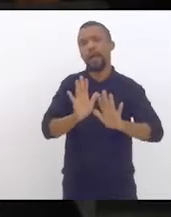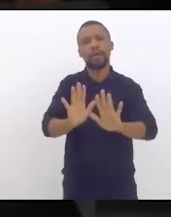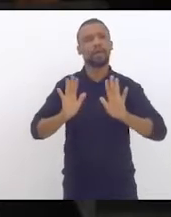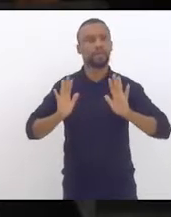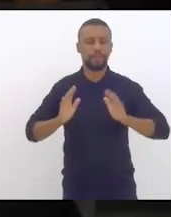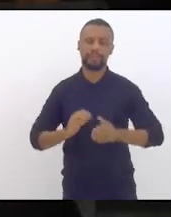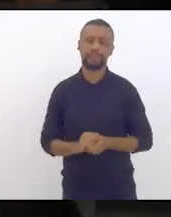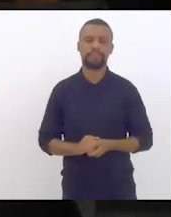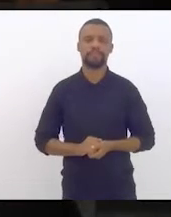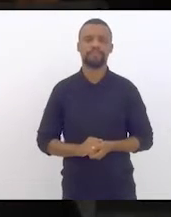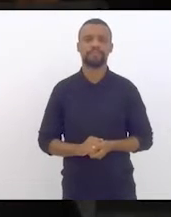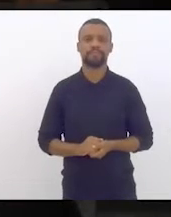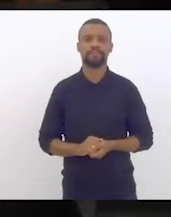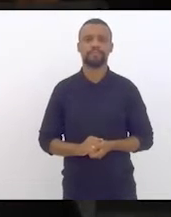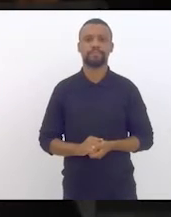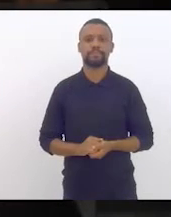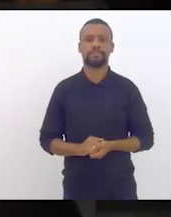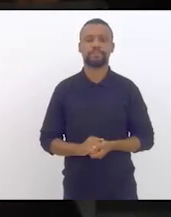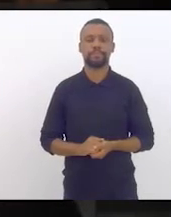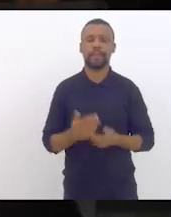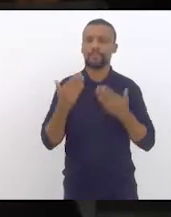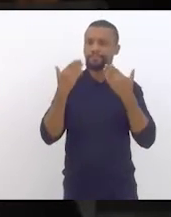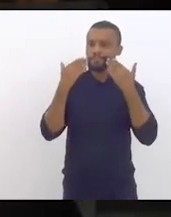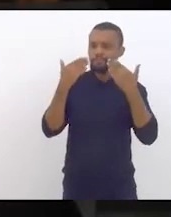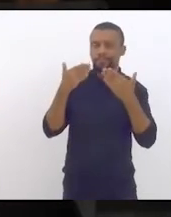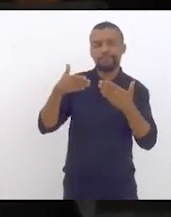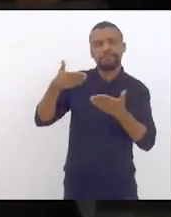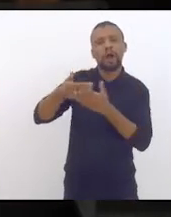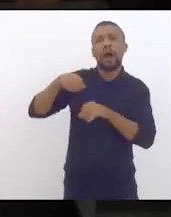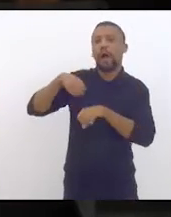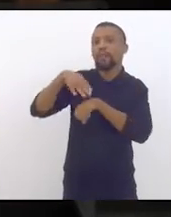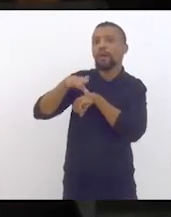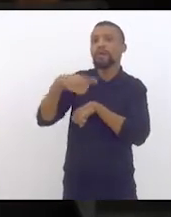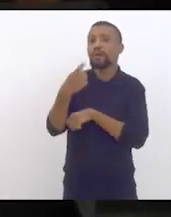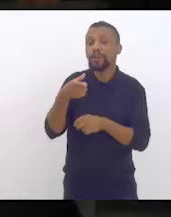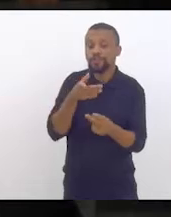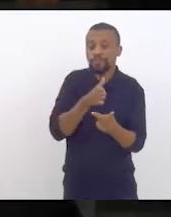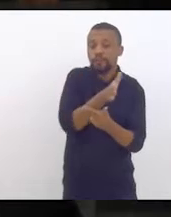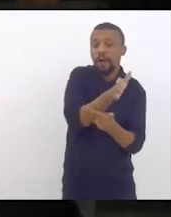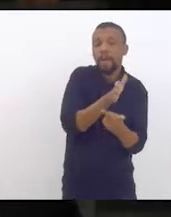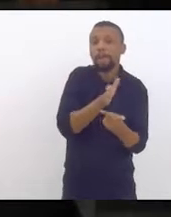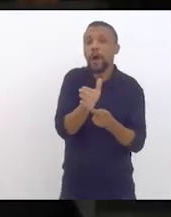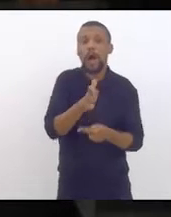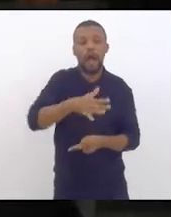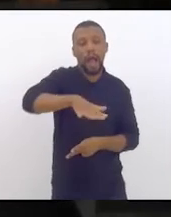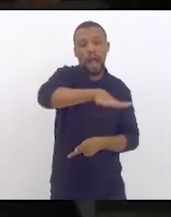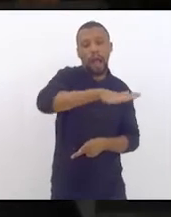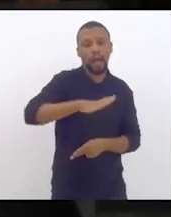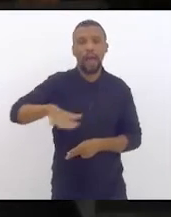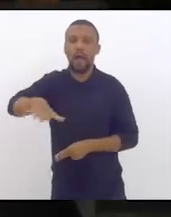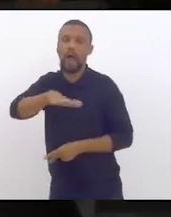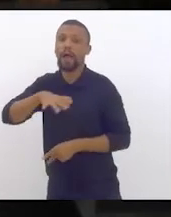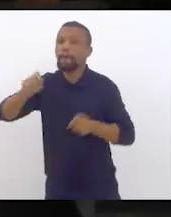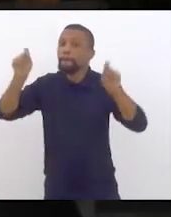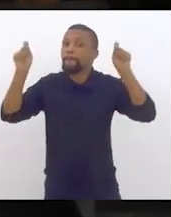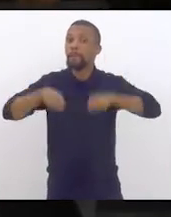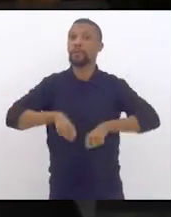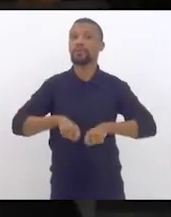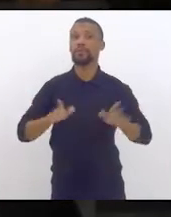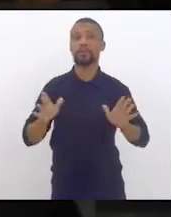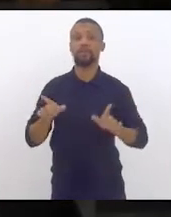então de cara eu só tô querendo informar que abriu os dois Campos por hora possíveis